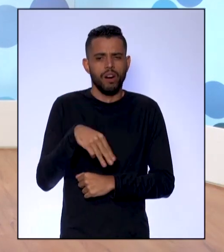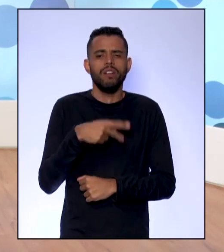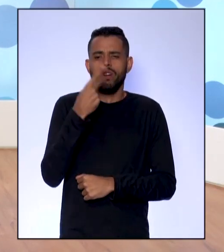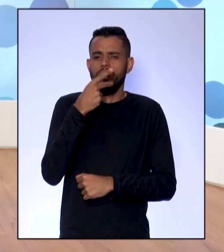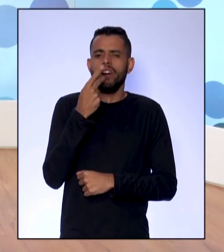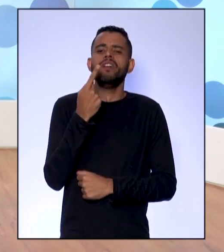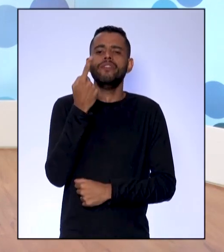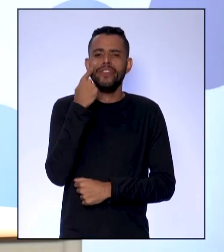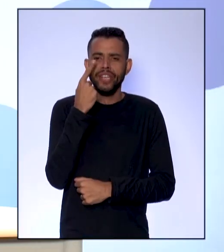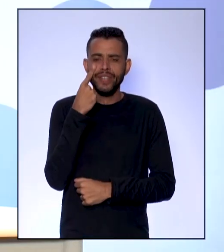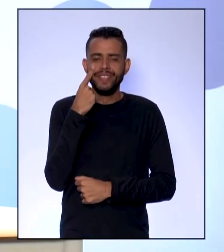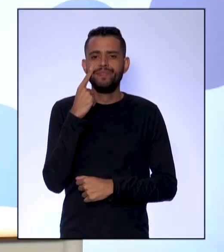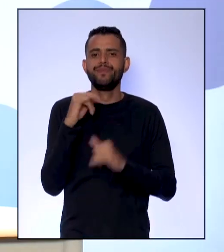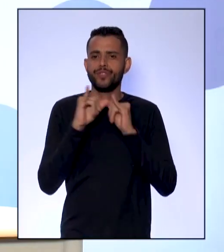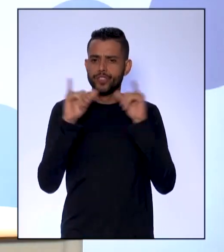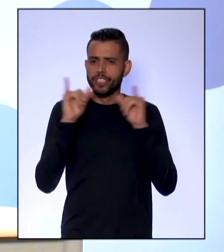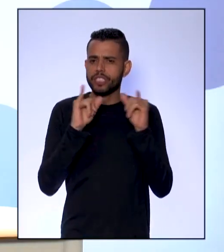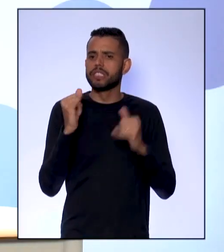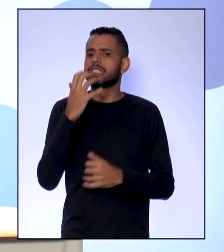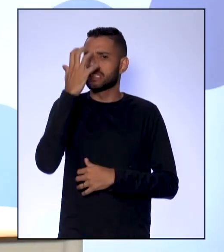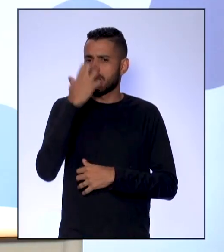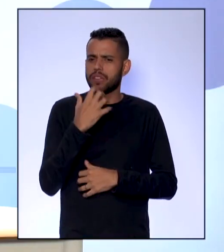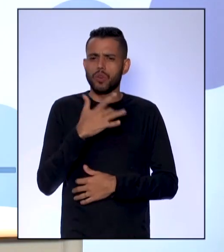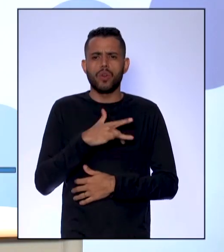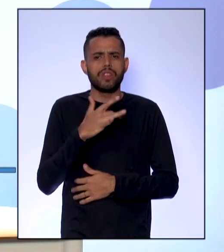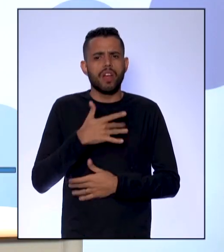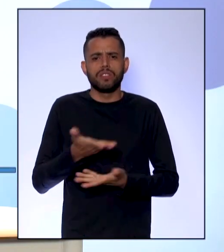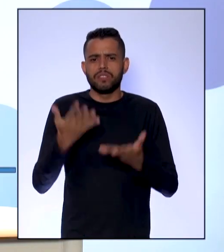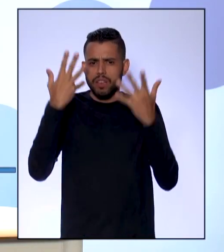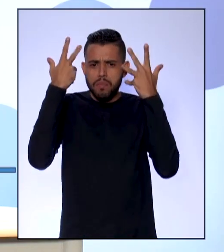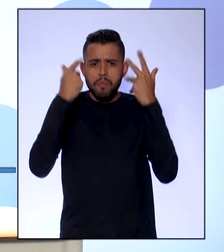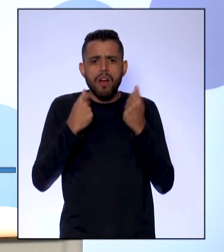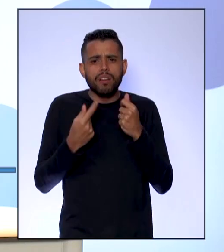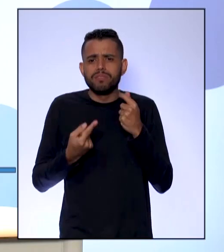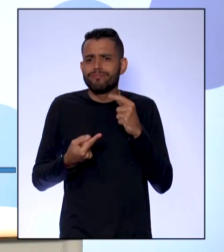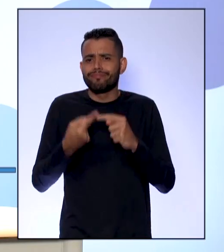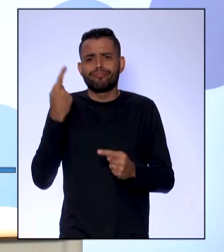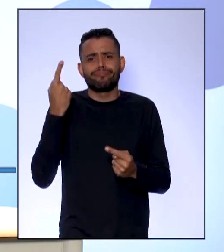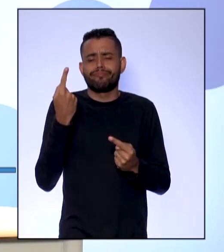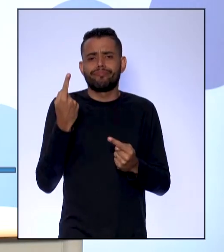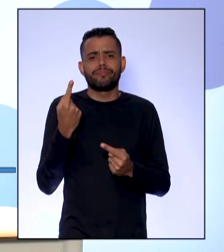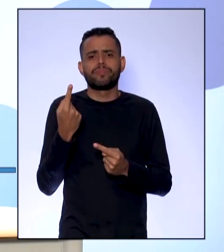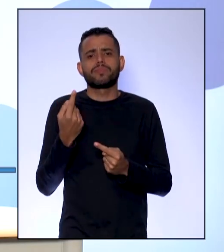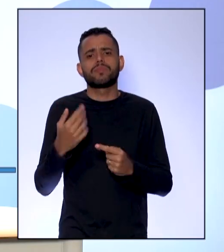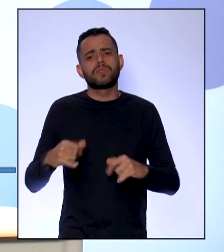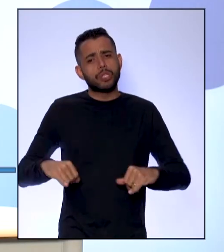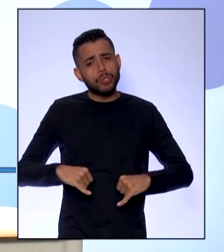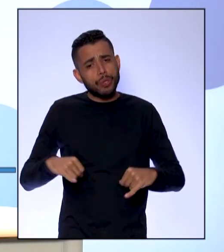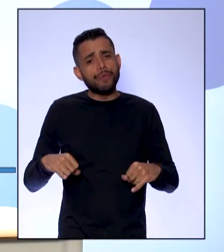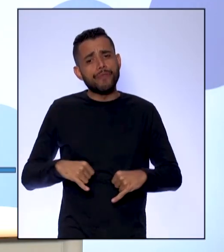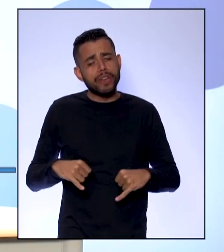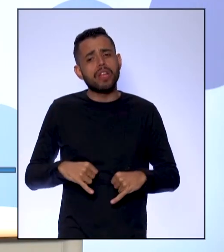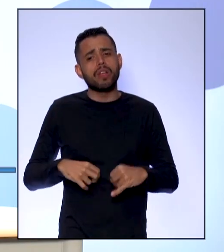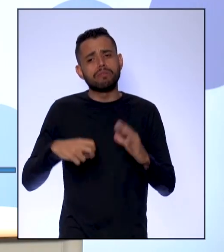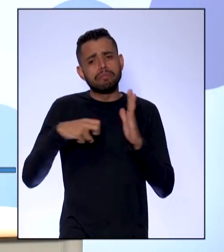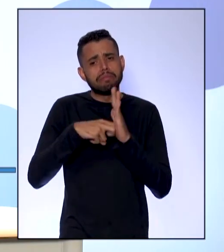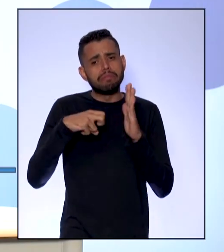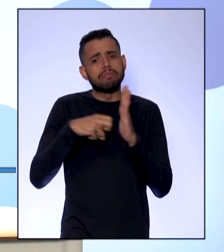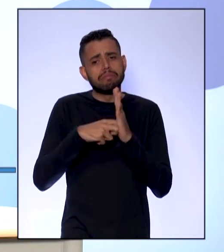sério, né, gente? Tadinho dos bichinhos que não tem nada a ver com isso e acabaram sofrendo punições,